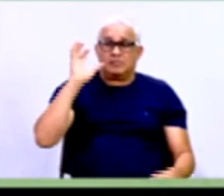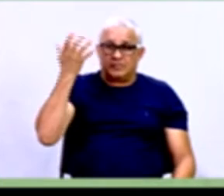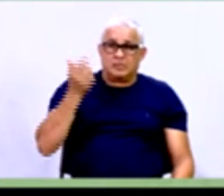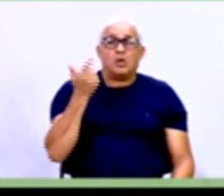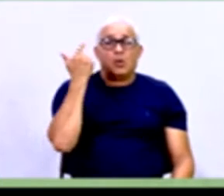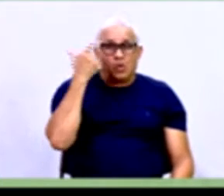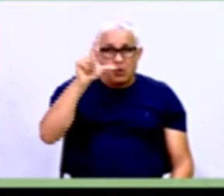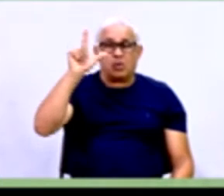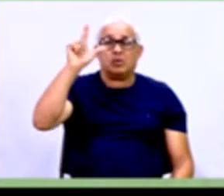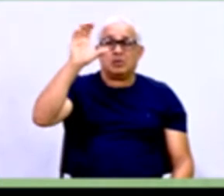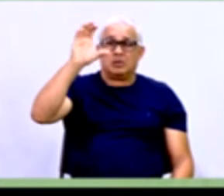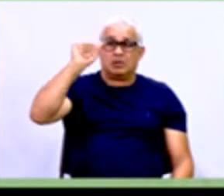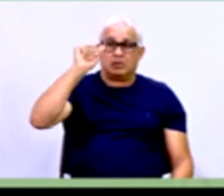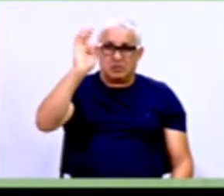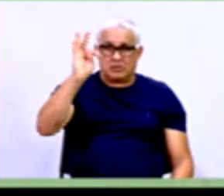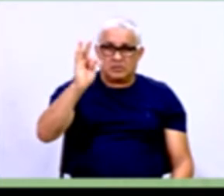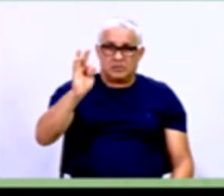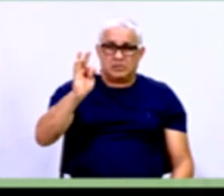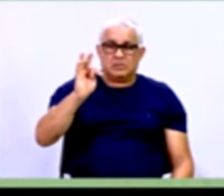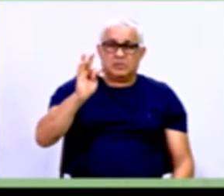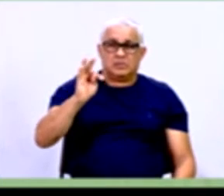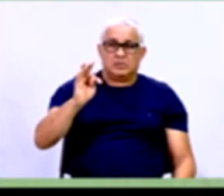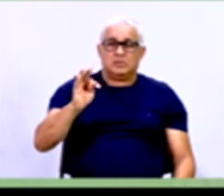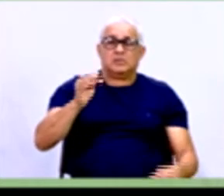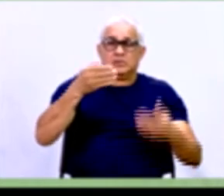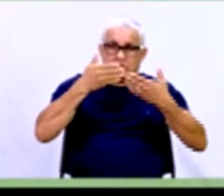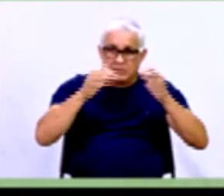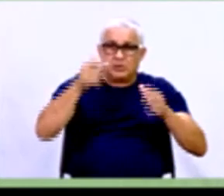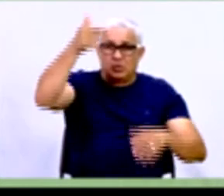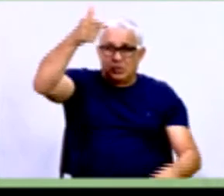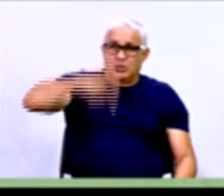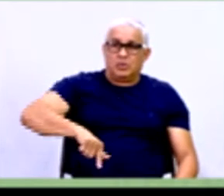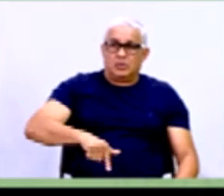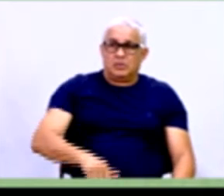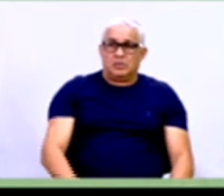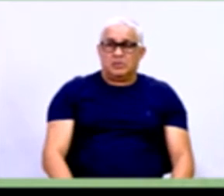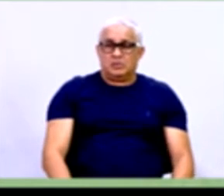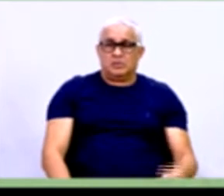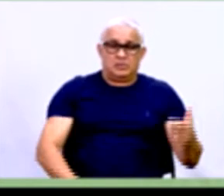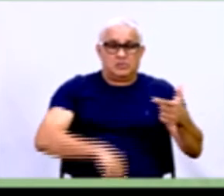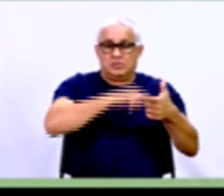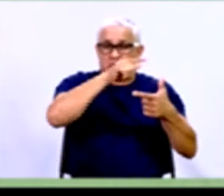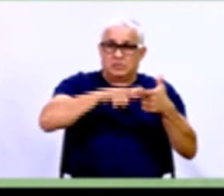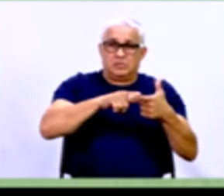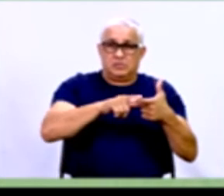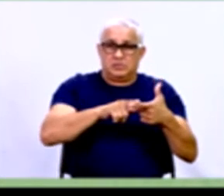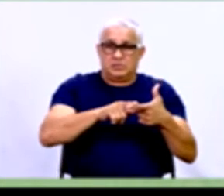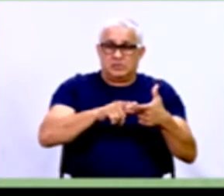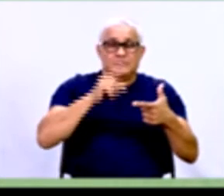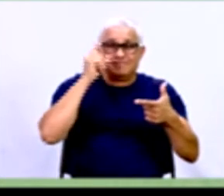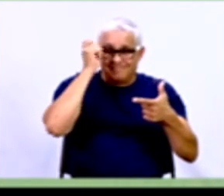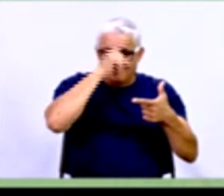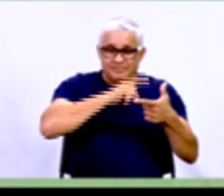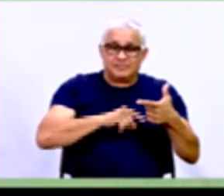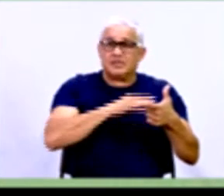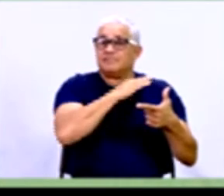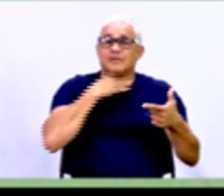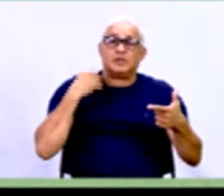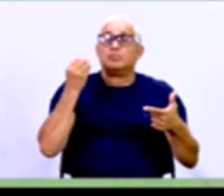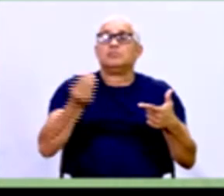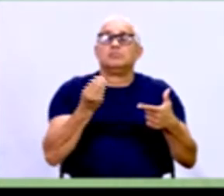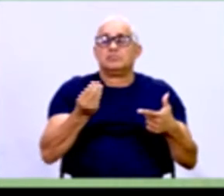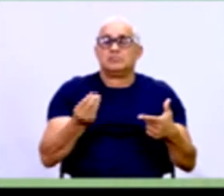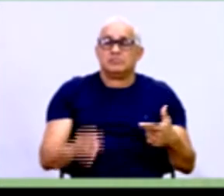outro CAT, que é um CAT de reabertura. E um segundo caso, que é o caso mais complexo, que é o caso de morte, como que